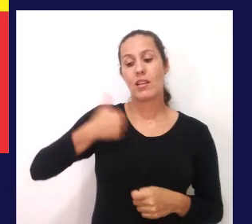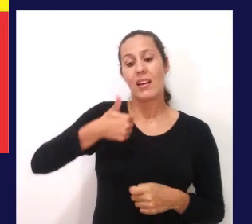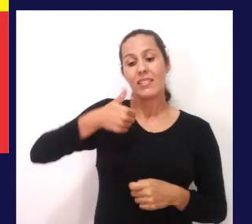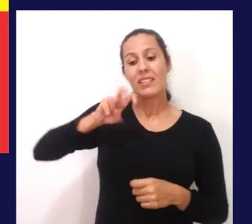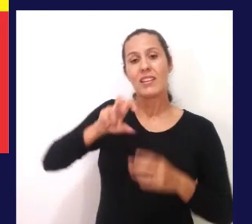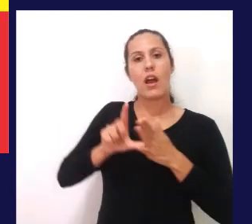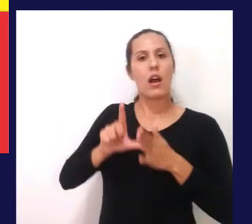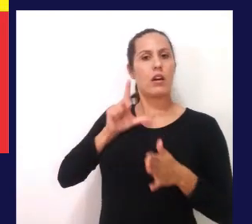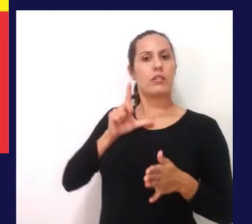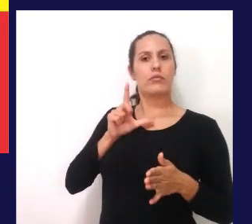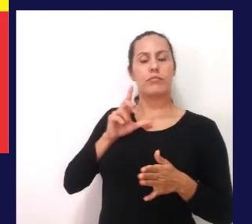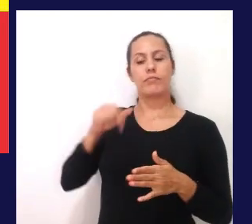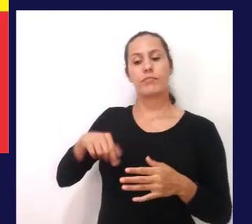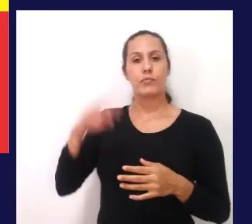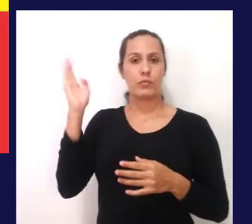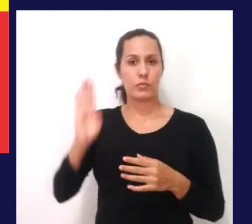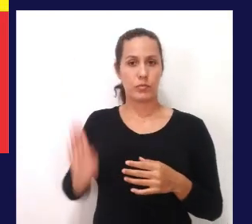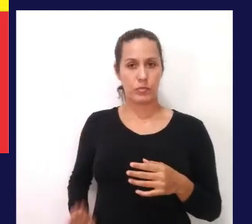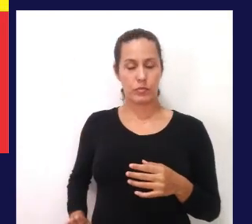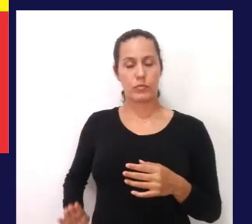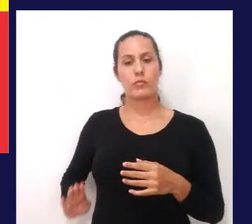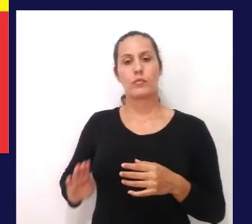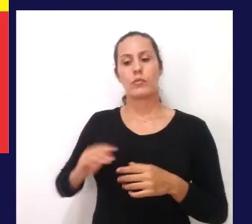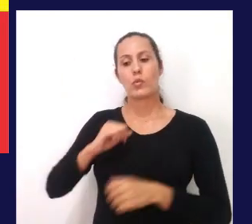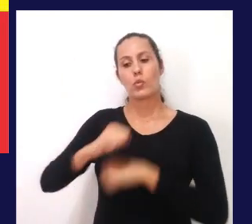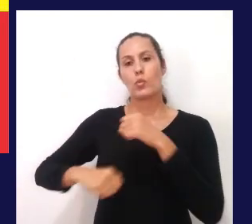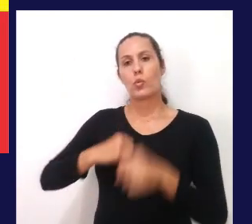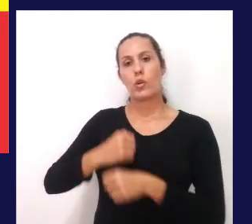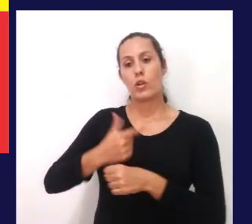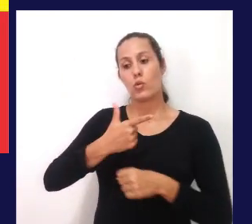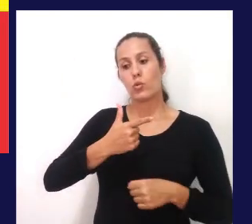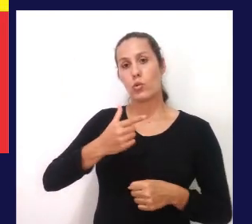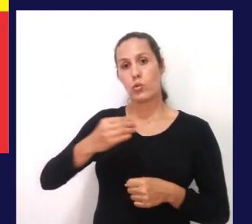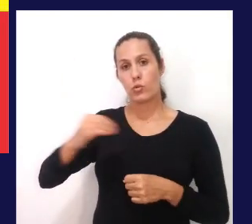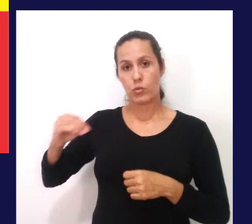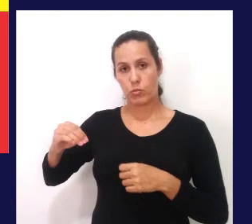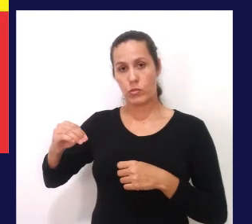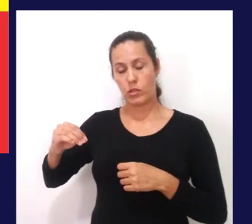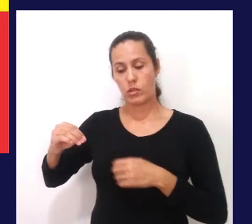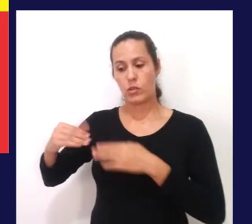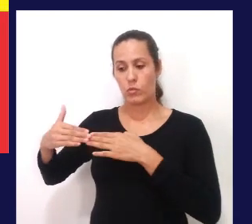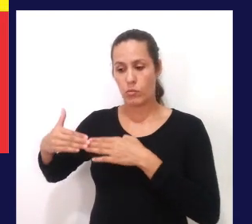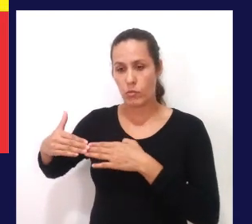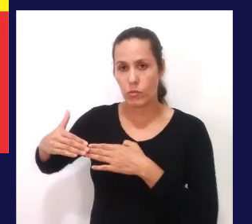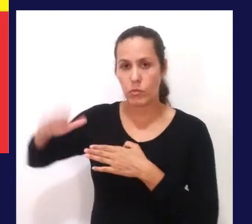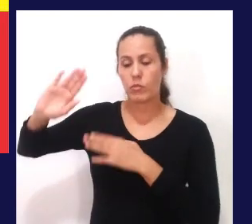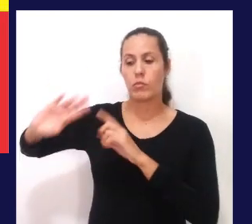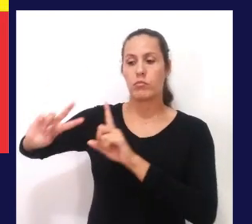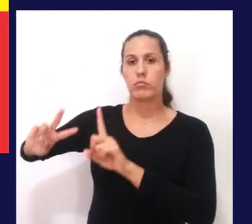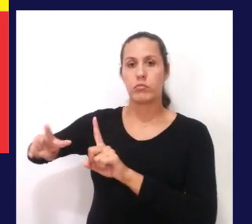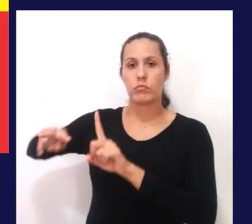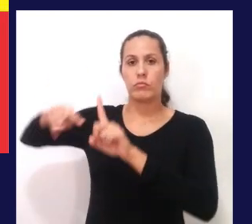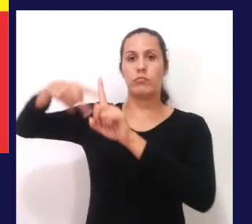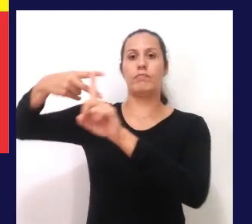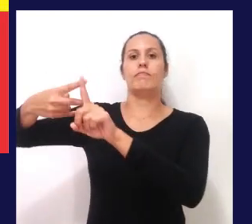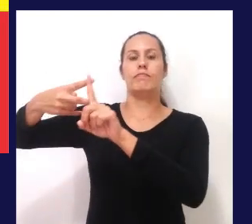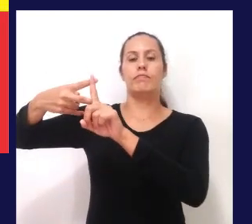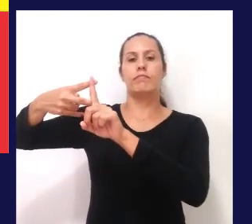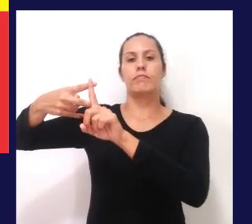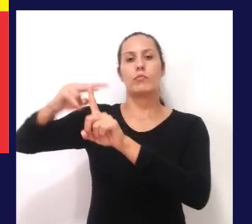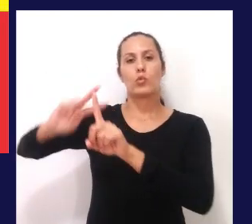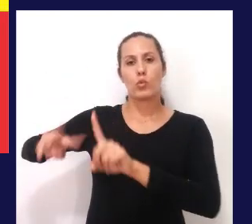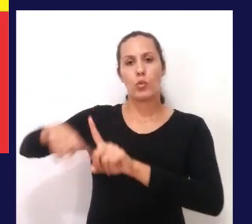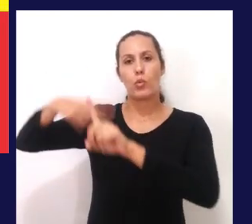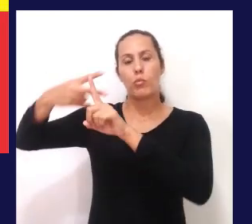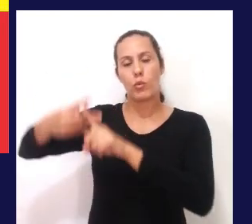antes dos 15 anos. No Brasil, a partir de 2000, dobrou o número de jovens que tiveram